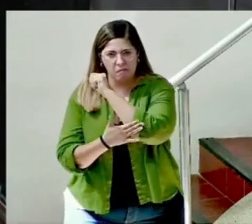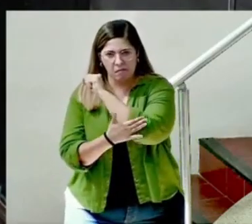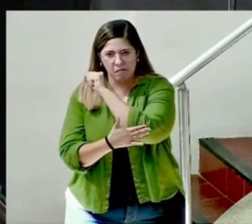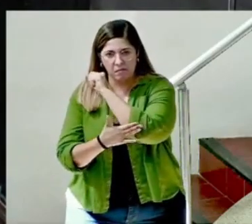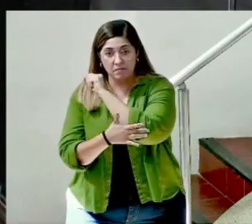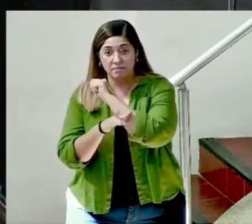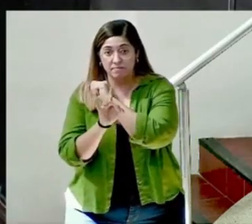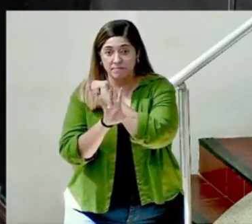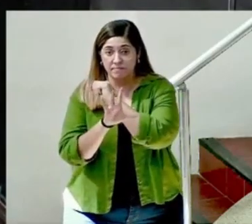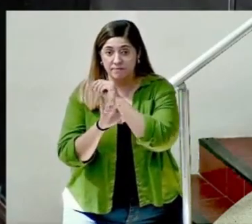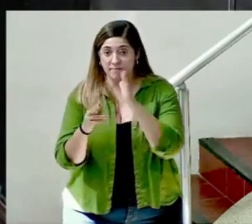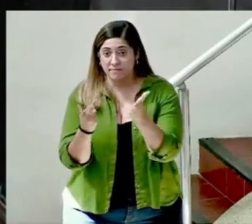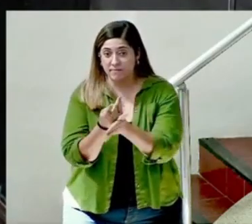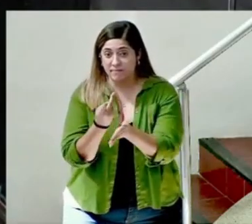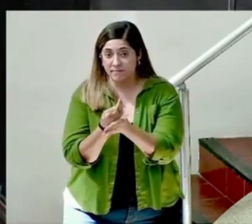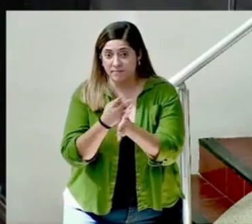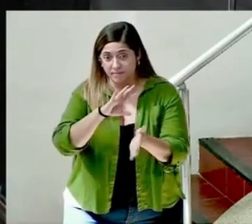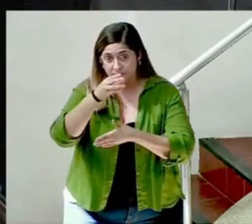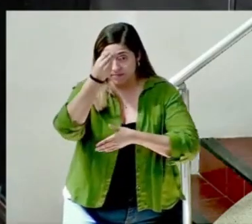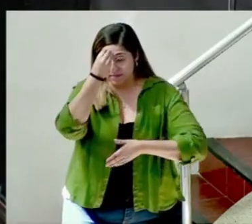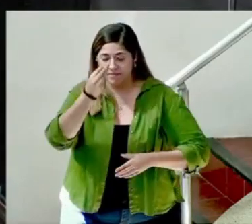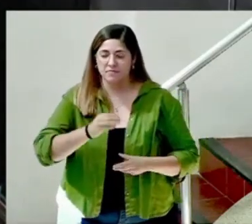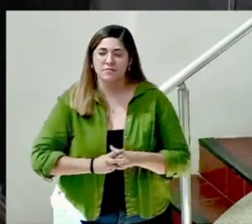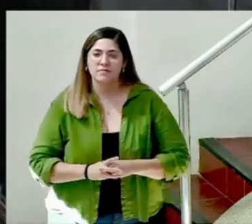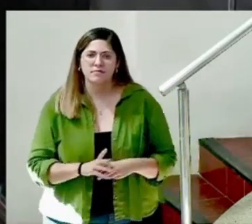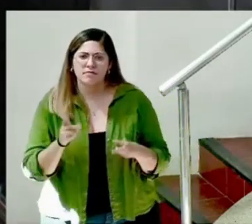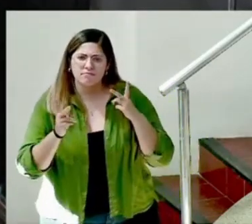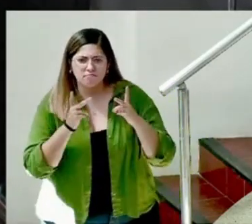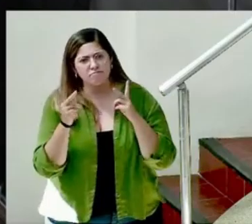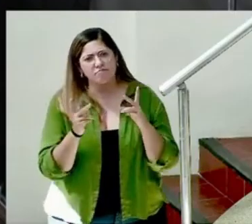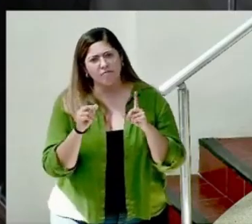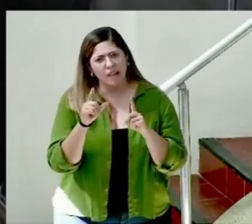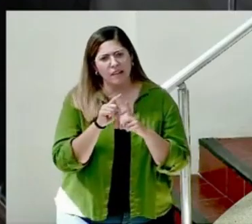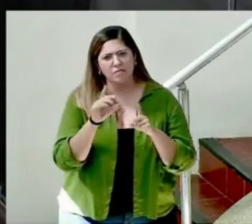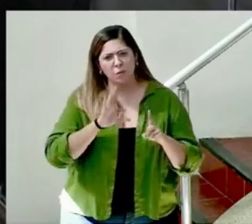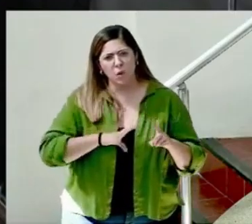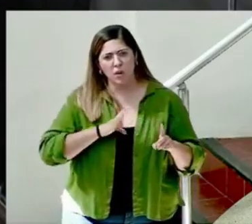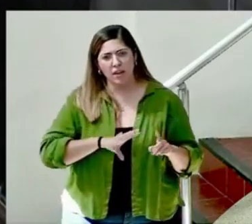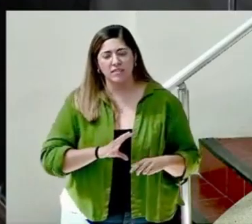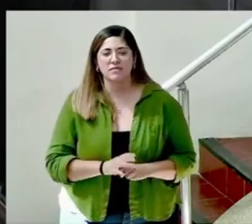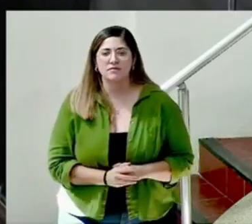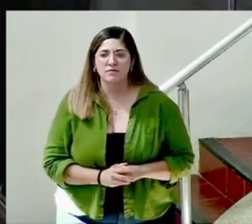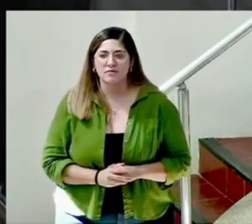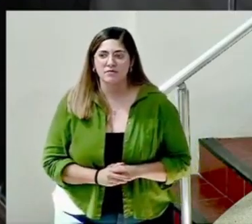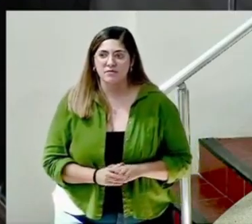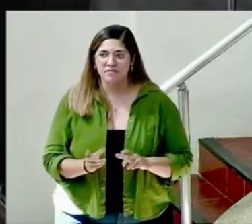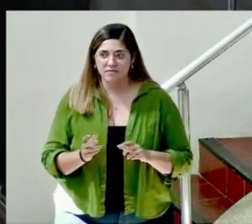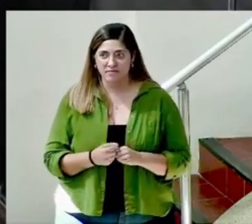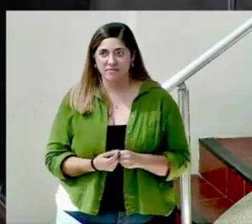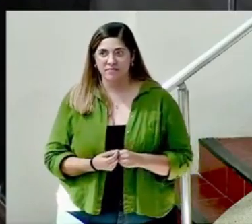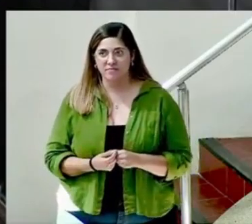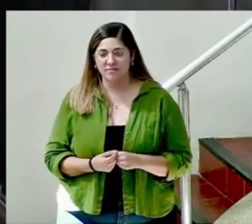Temos aqui um equivalente na nossa língua ou na nossa cultura, o chamado olho gordo.